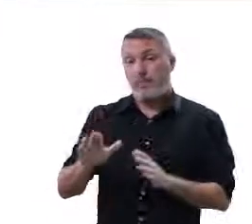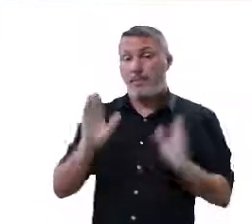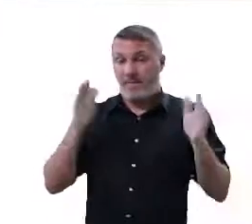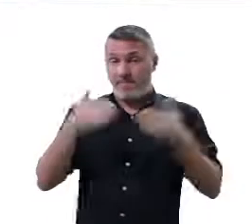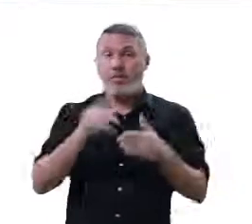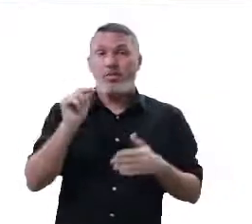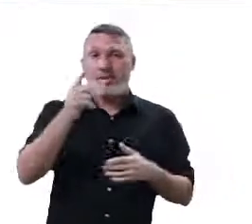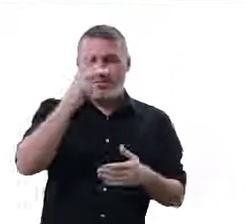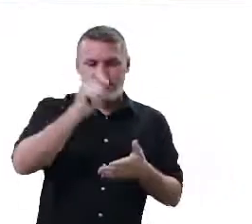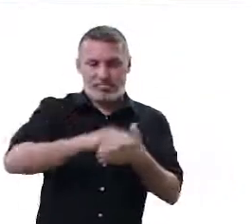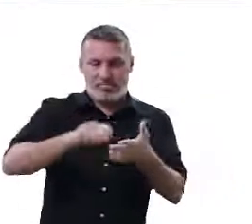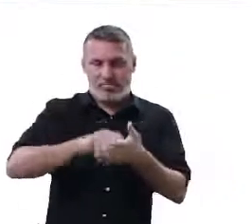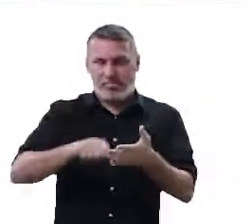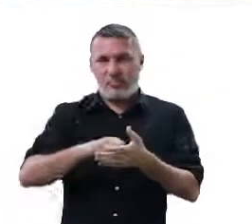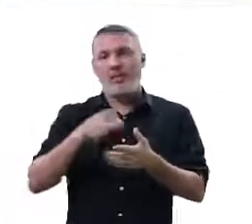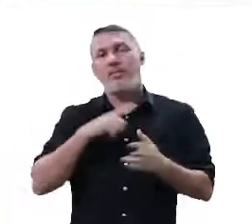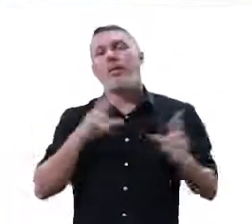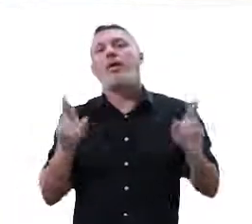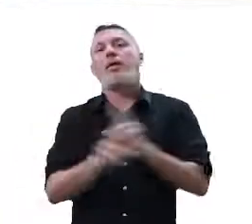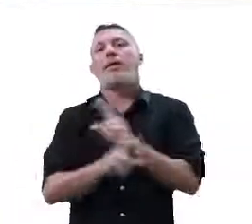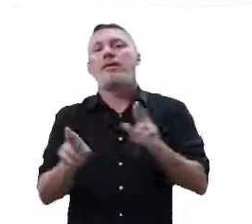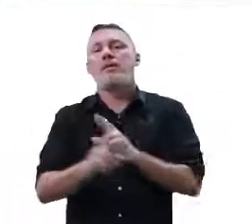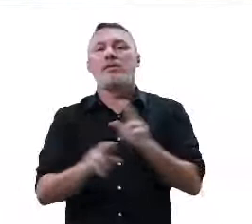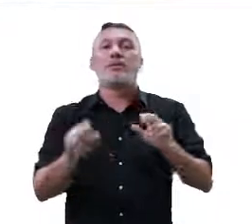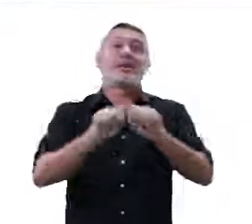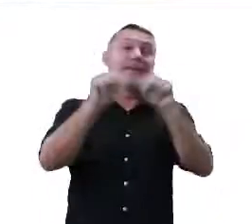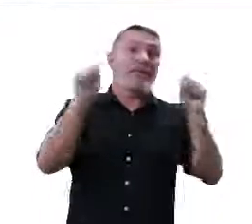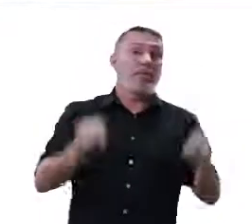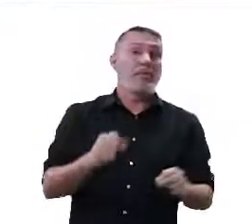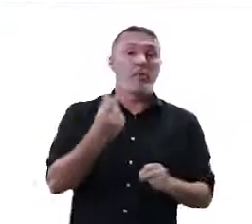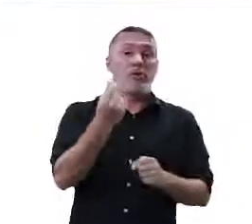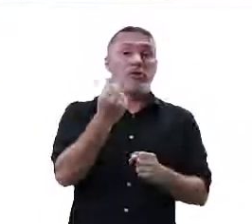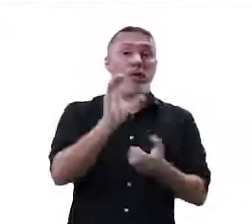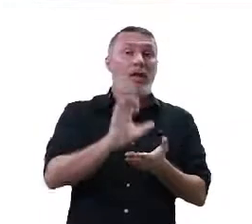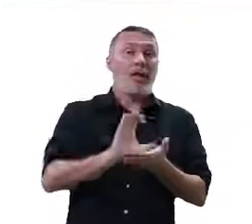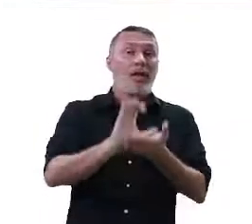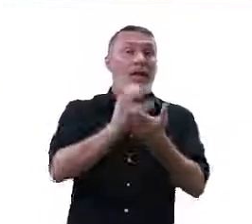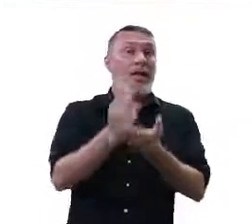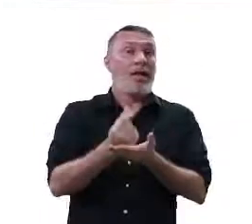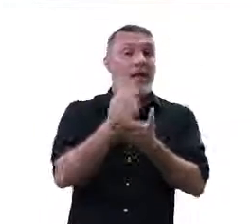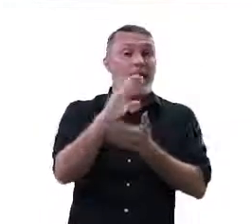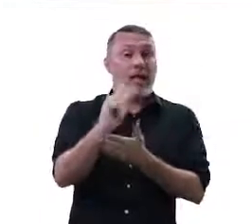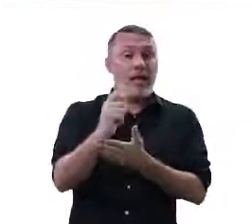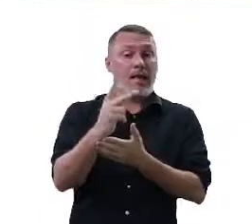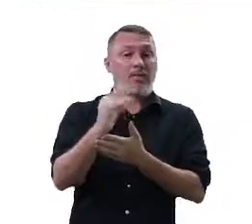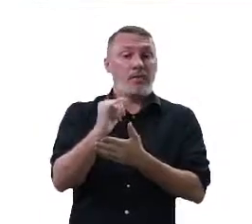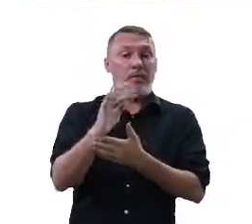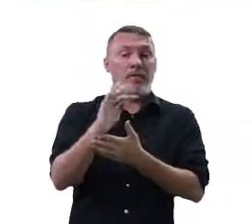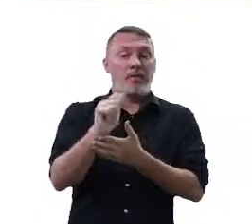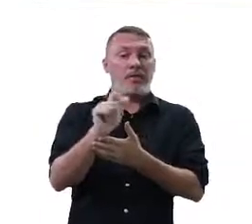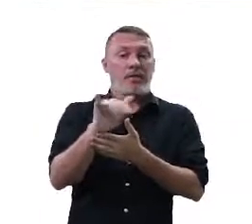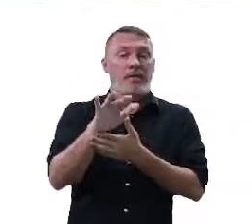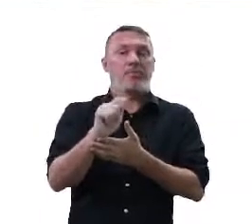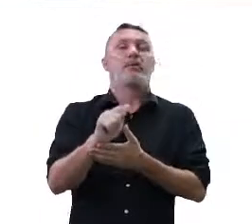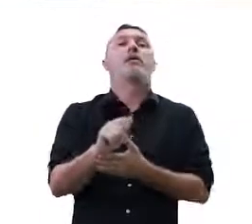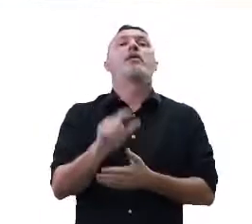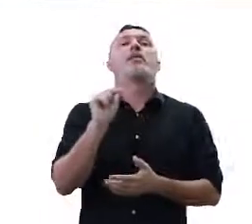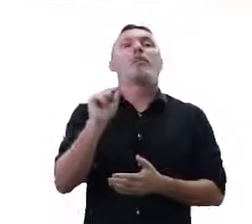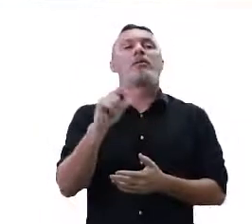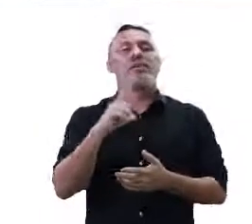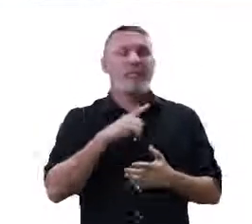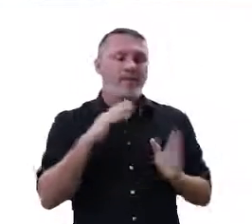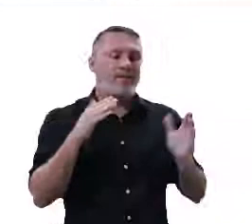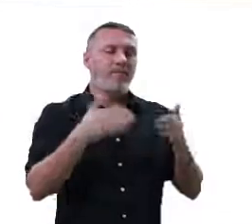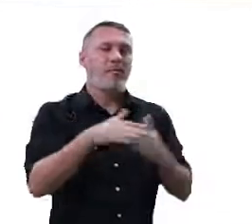relação entre economia e política estabelecida no sistema capitalista, então a preocupação dele é essa, faz com que o